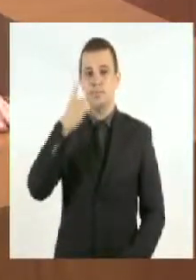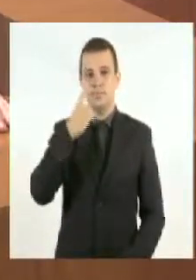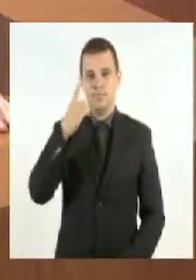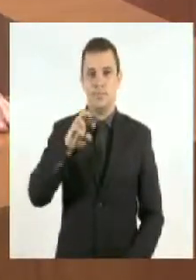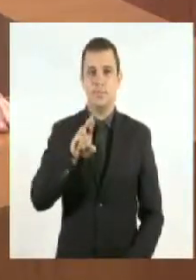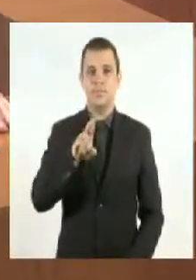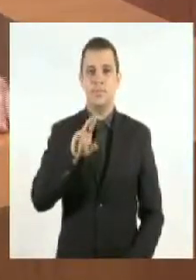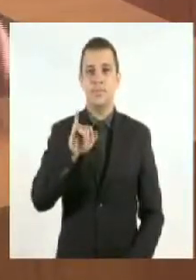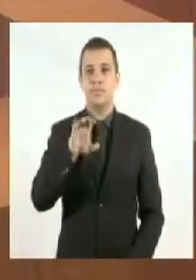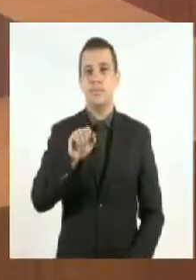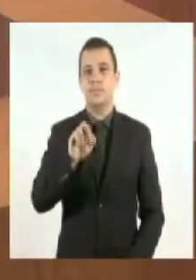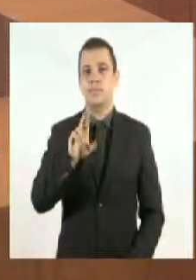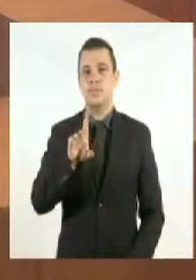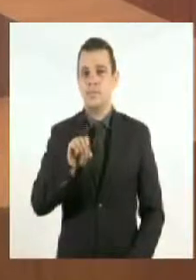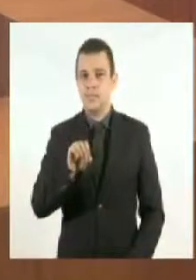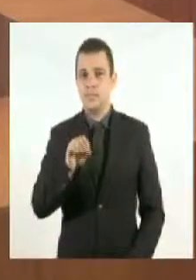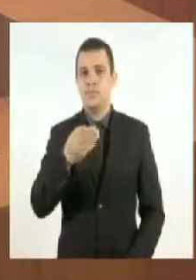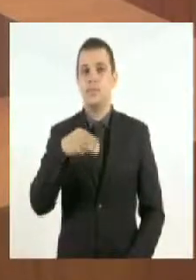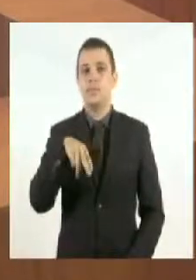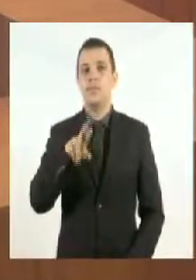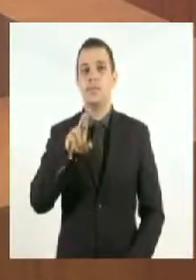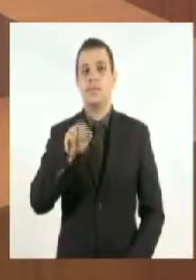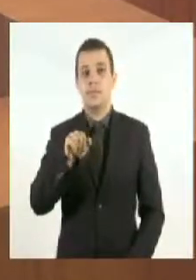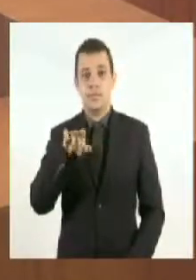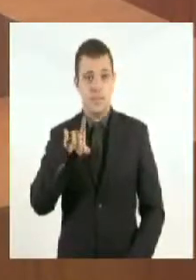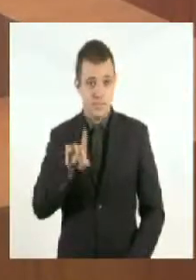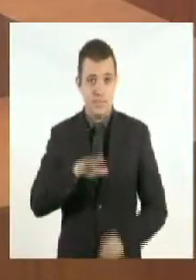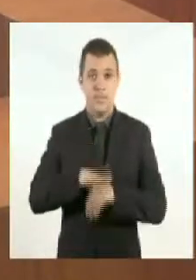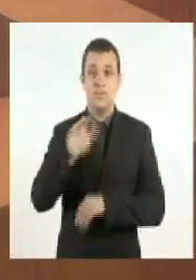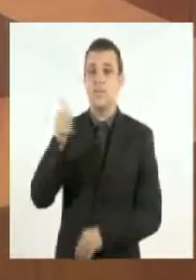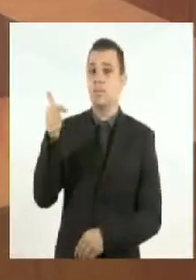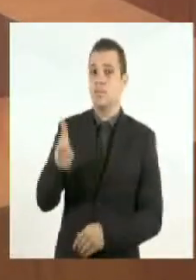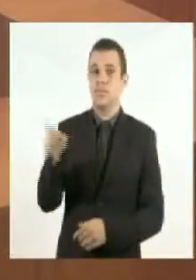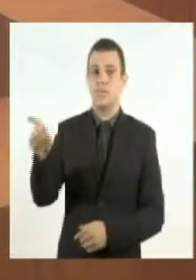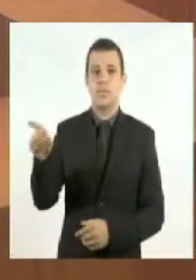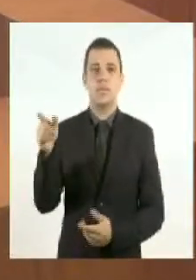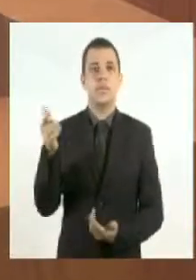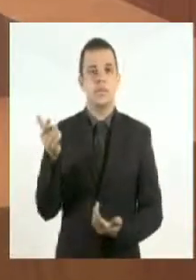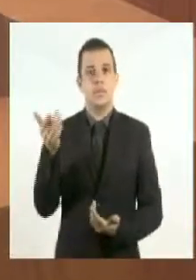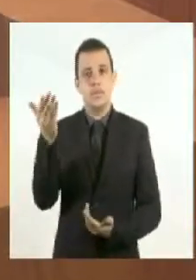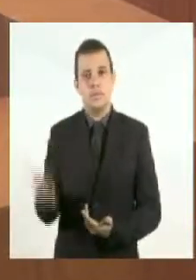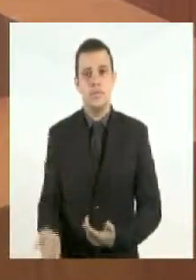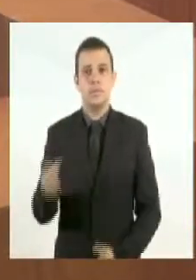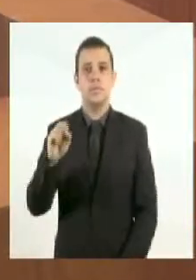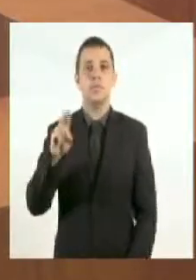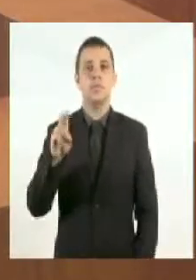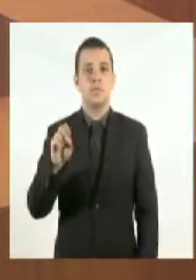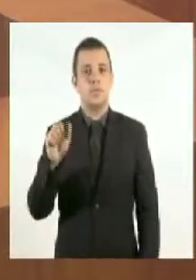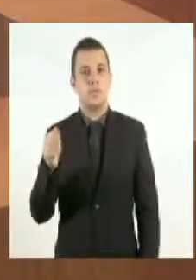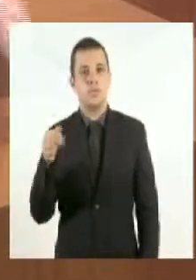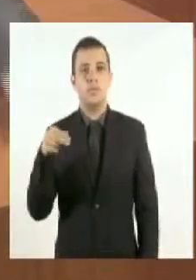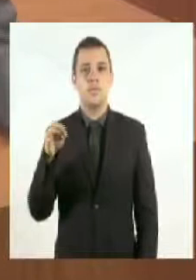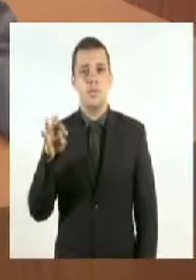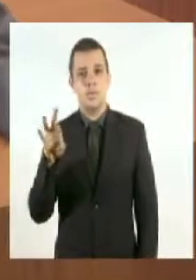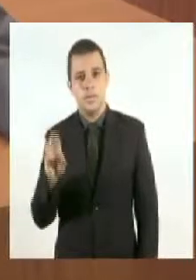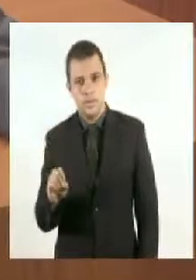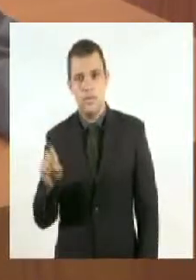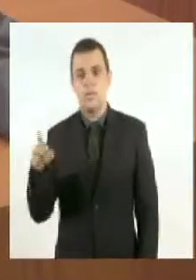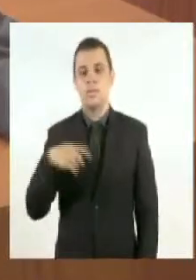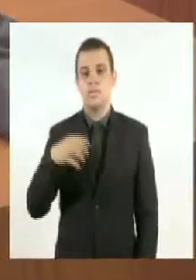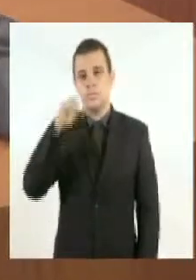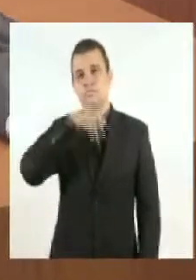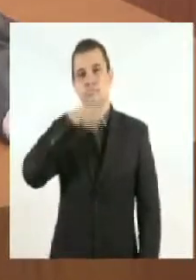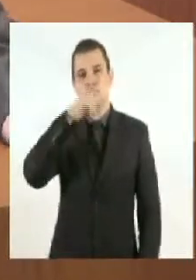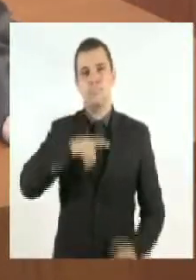Neto, que apesar da grosseria de hoje, continuo considerando um sujeito equilibrado e por quem ainda